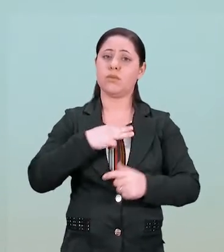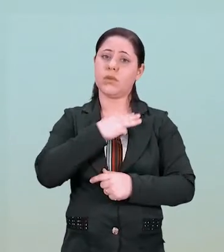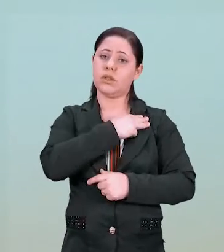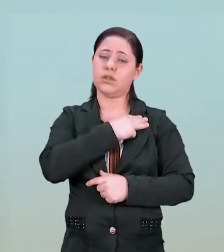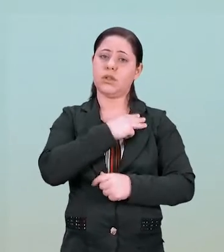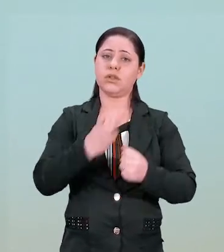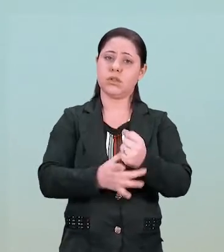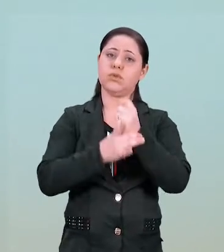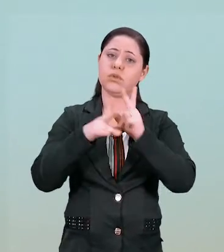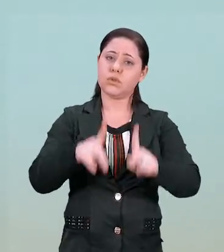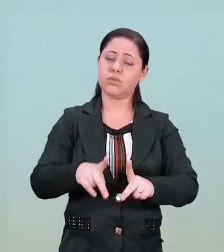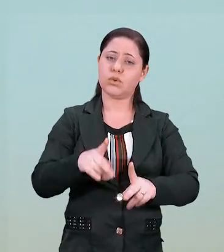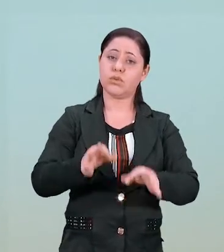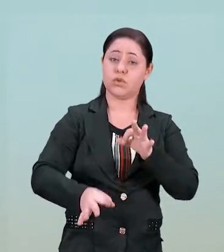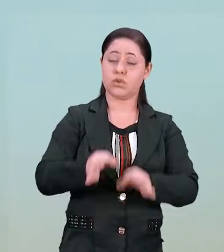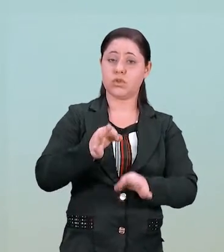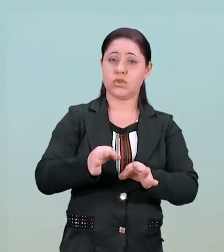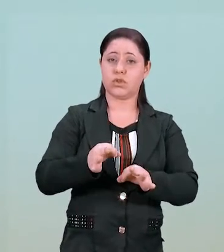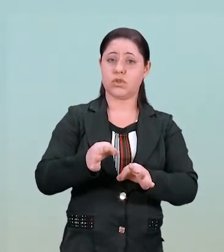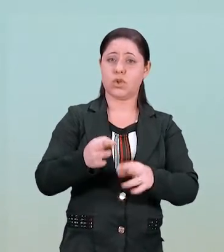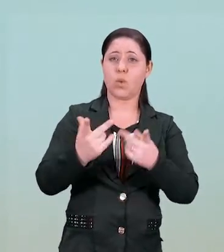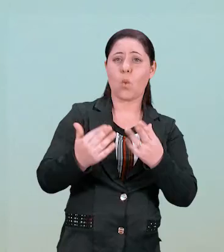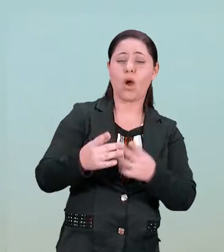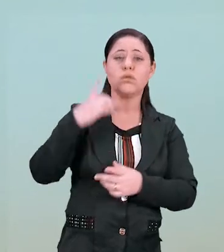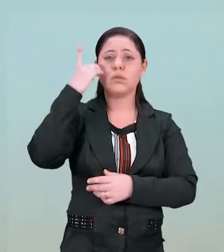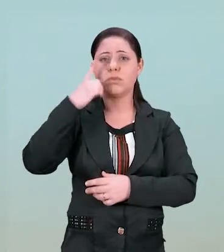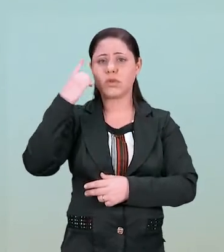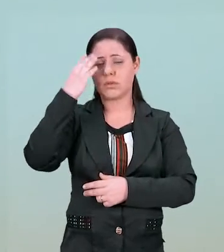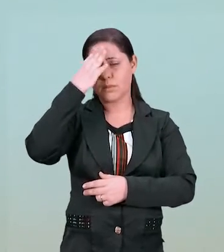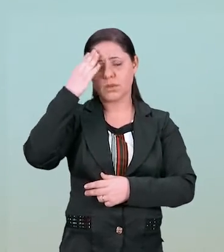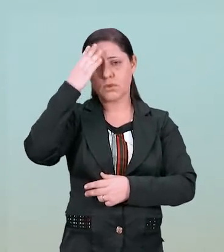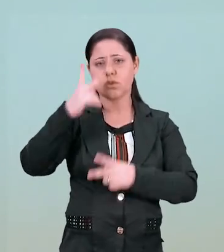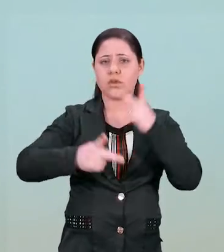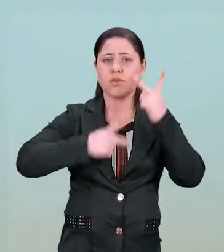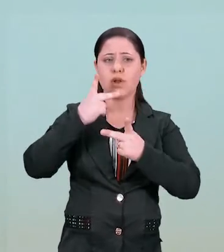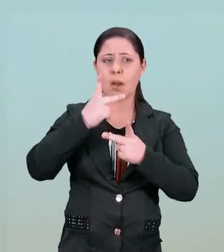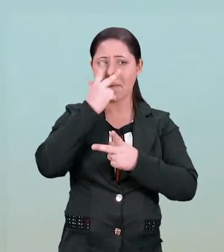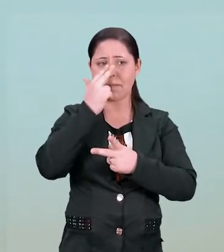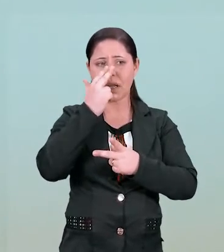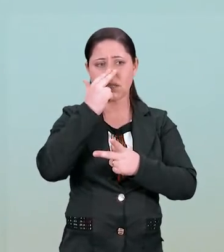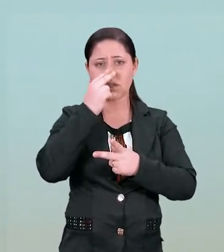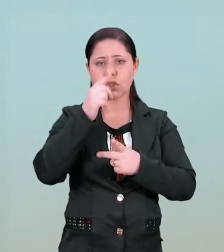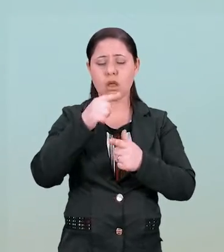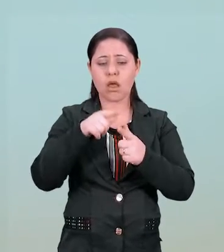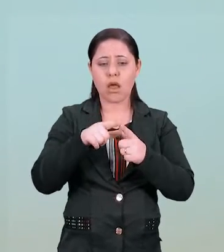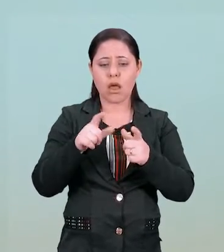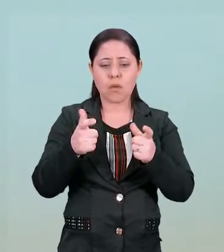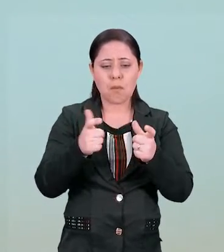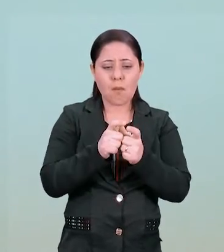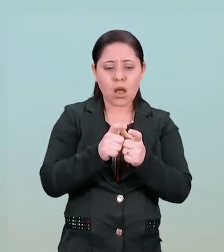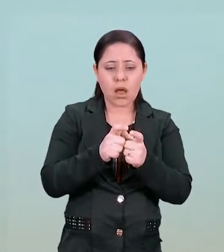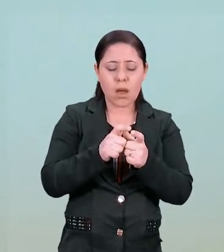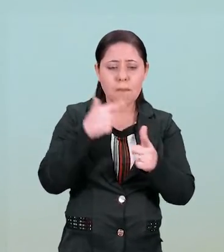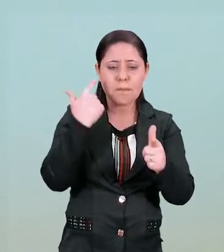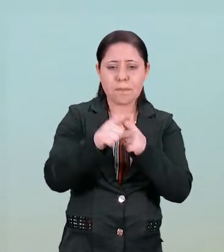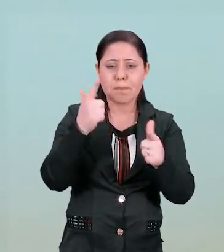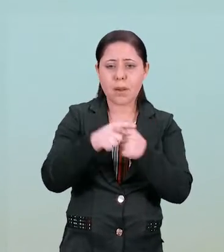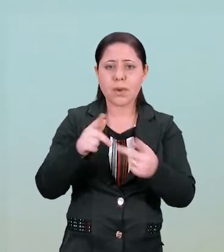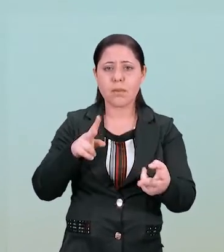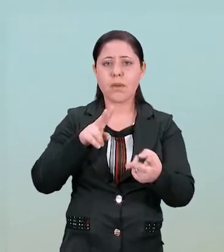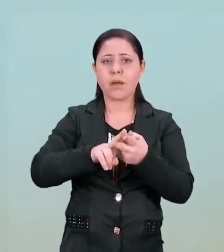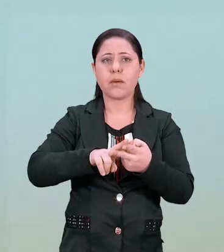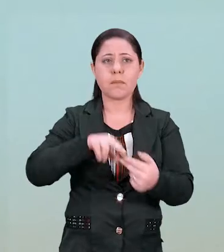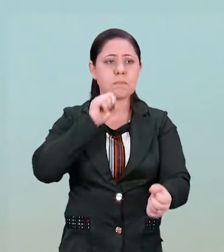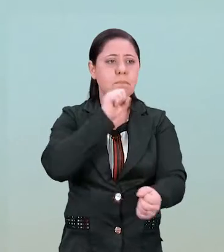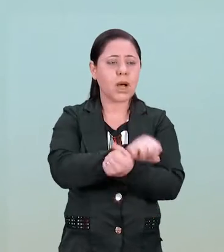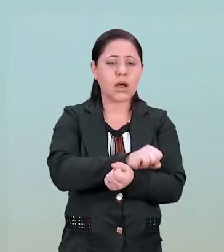aqui o secretário José Carlos Barbosa, o deputado José Carlos Barbosa, apagando incêndio. Então, ele tem um problema penitenciário no Pará, ele vai atuar